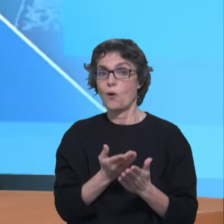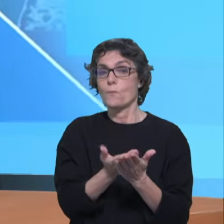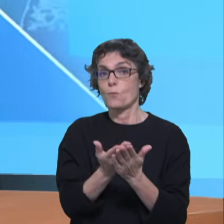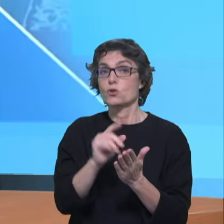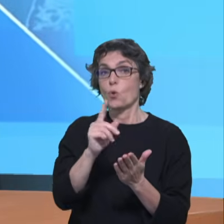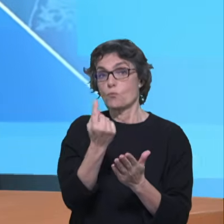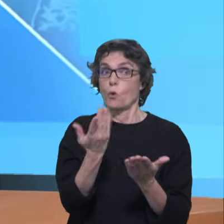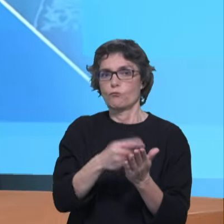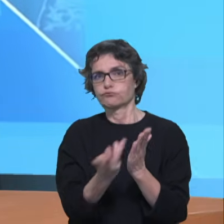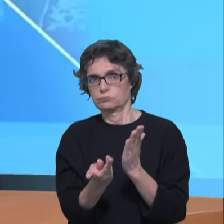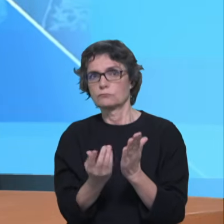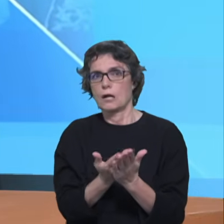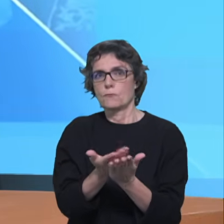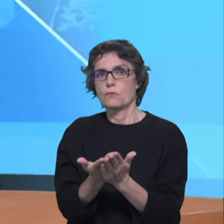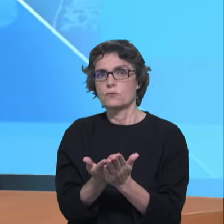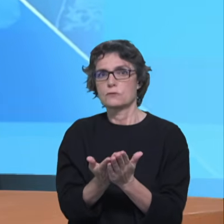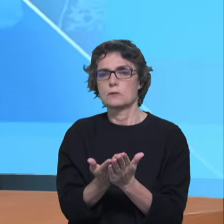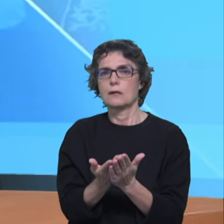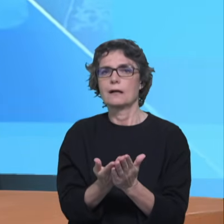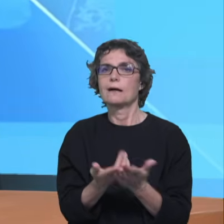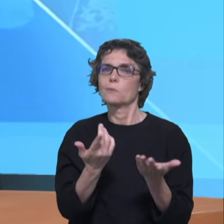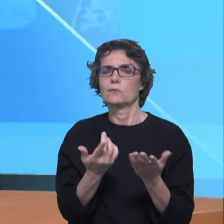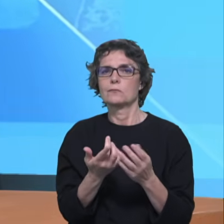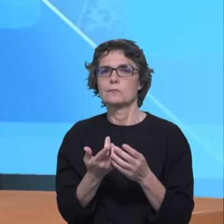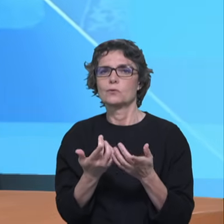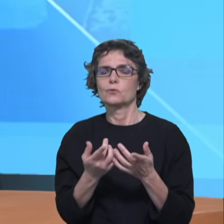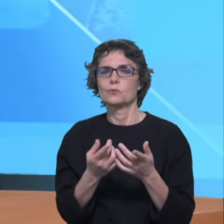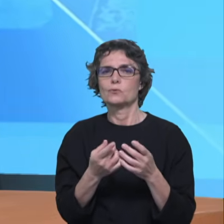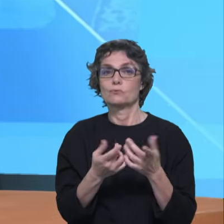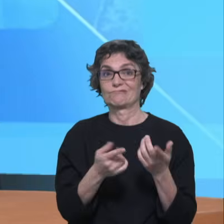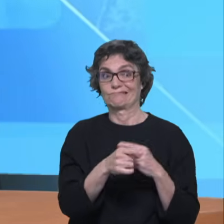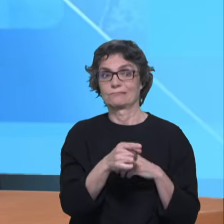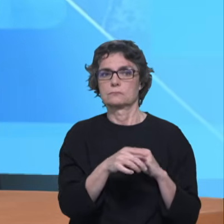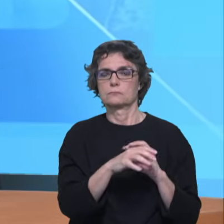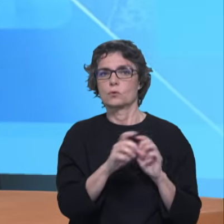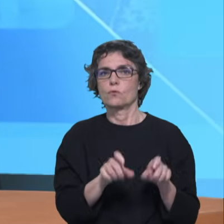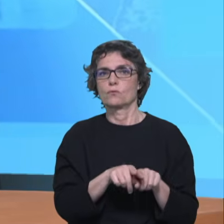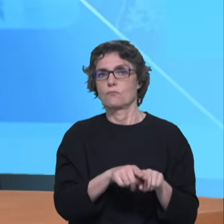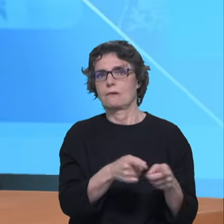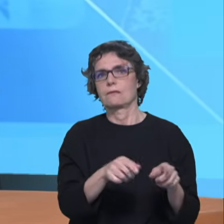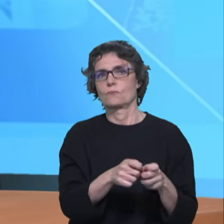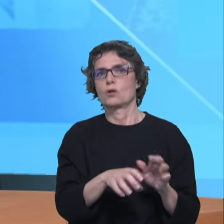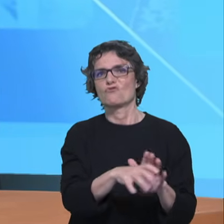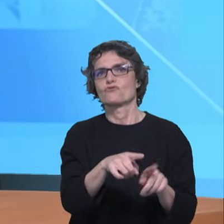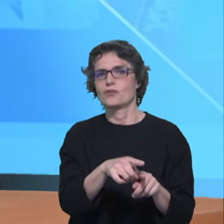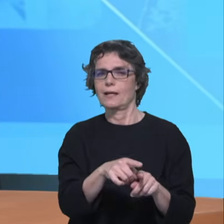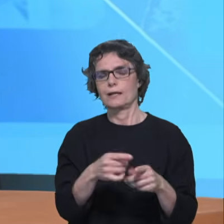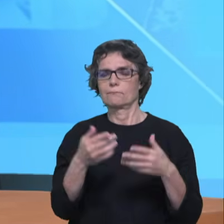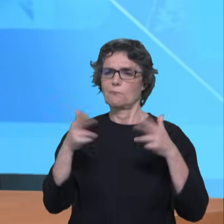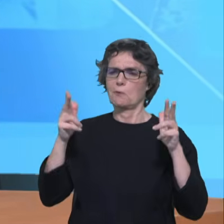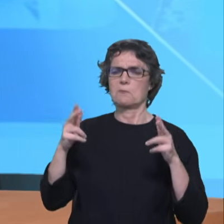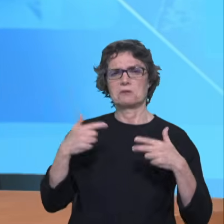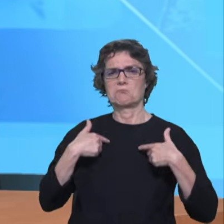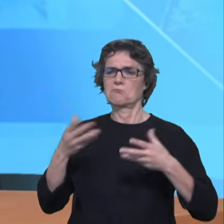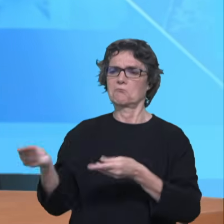por parte do Governo ao Parlamento, o Chega está aberto a negociá-las e a viabilizar. É